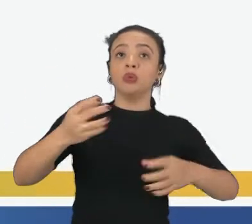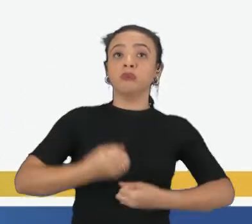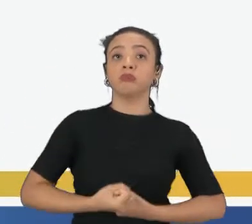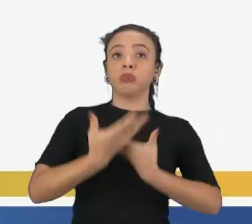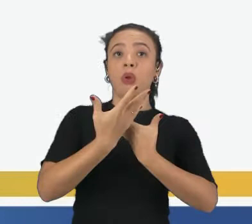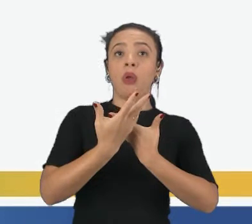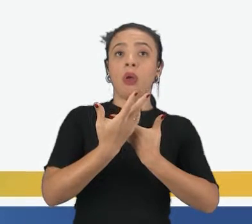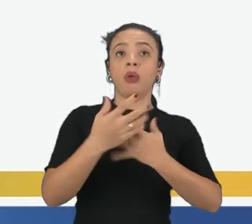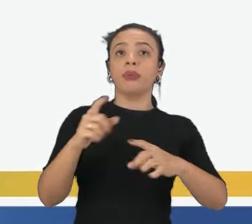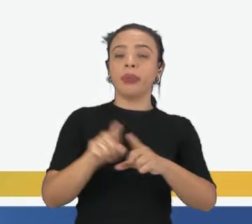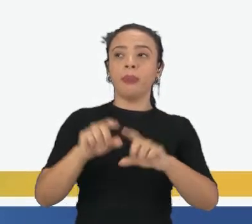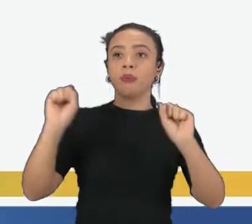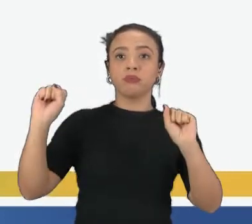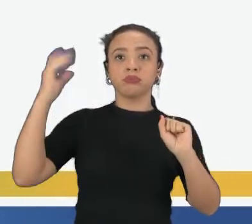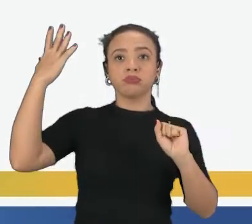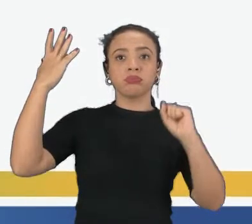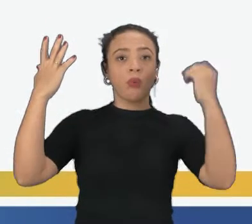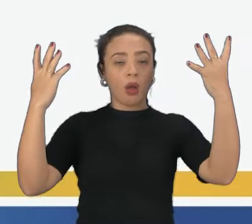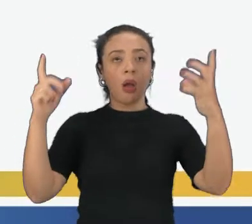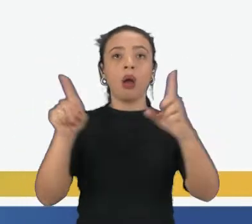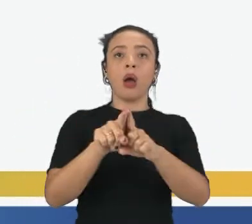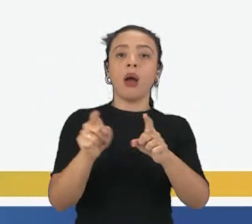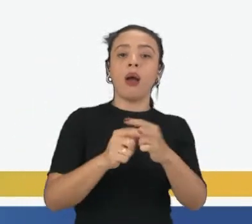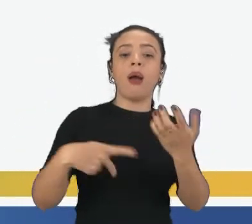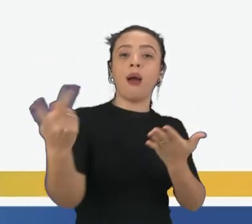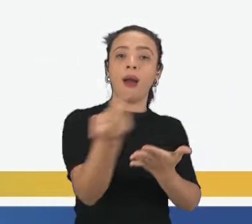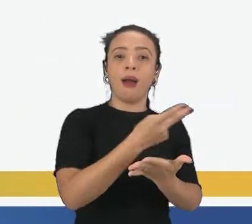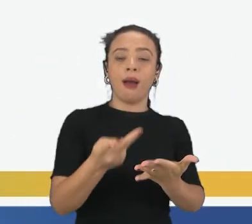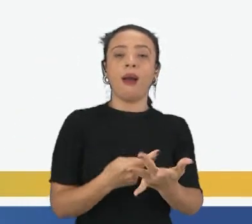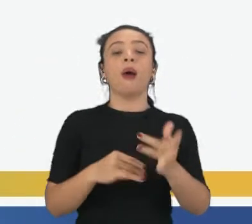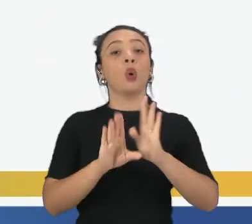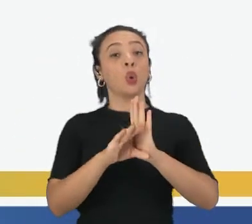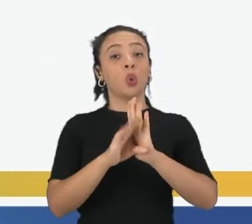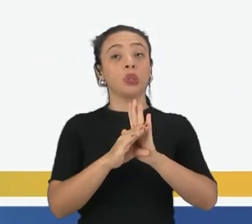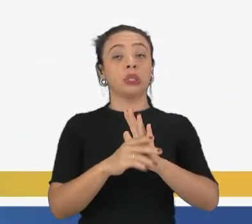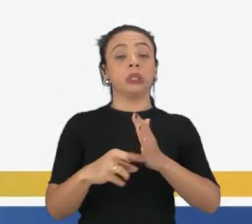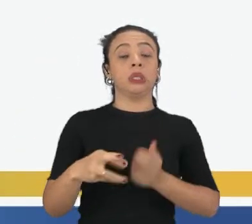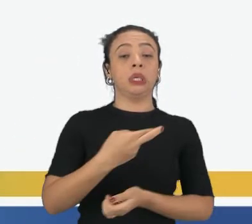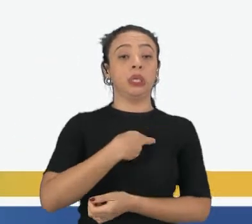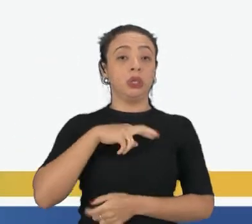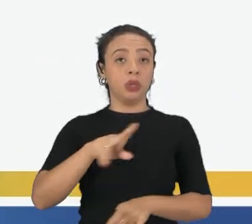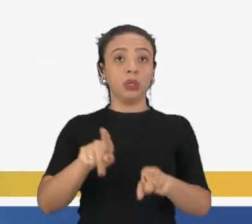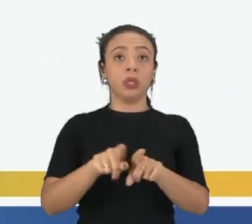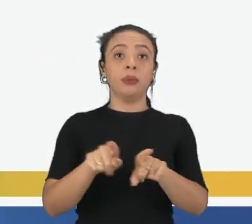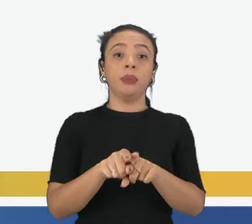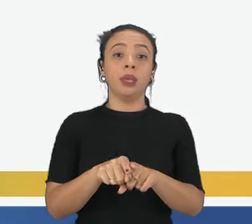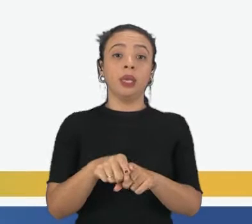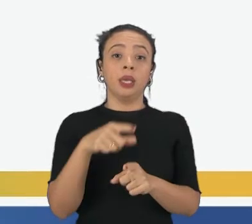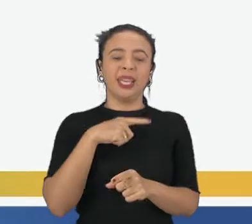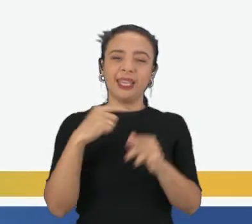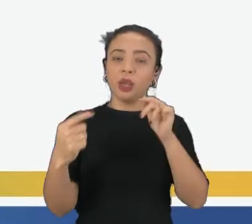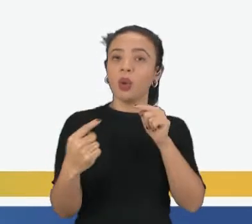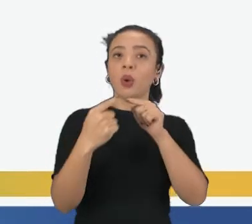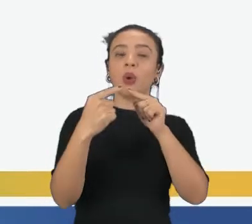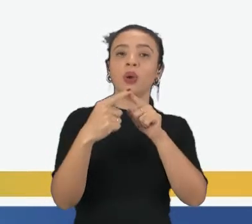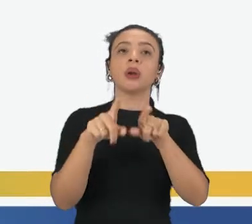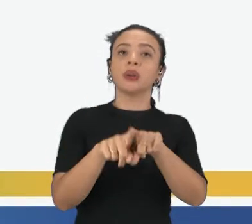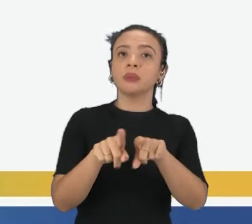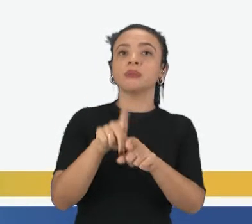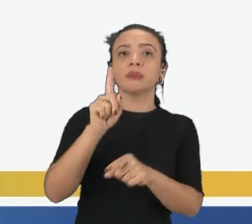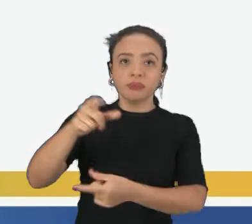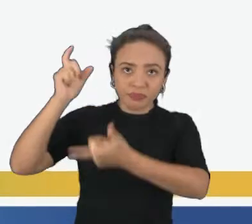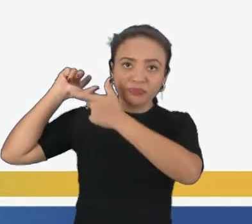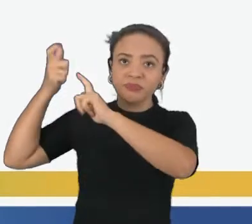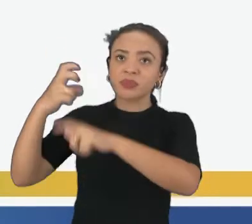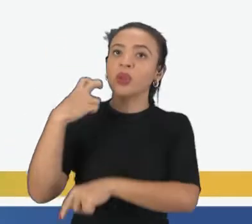poesias virtuais narrativas formas de artes conceitos religiosos provérbios que tem uma certa rima eles são a